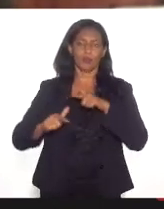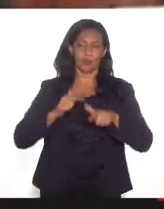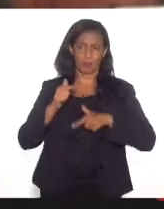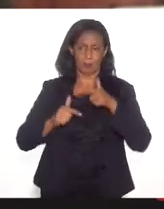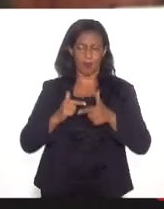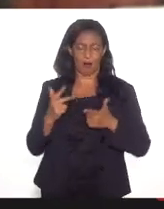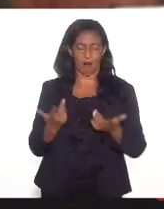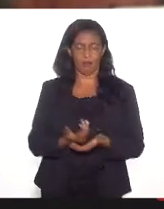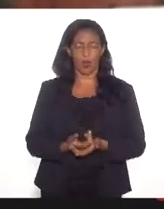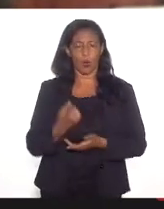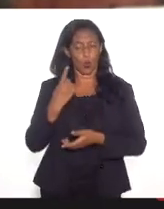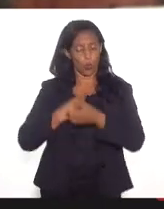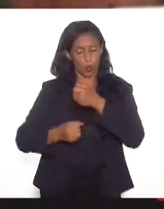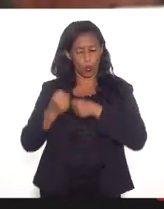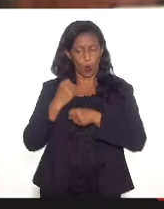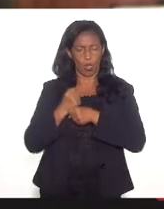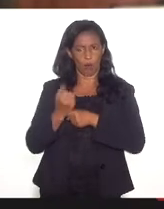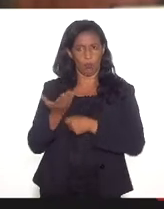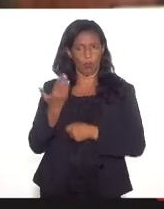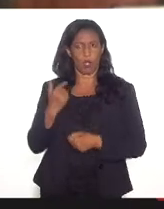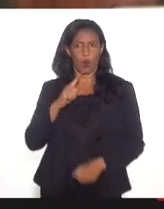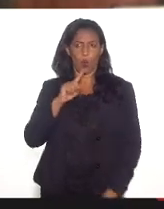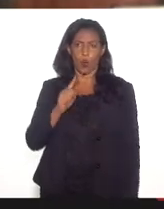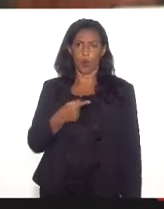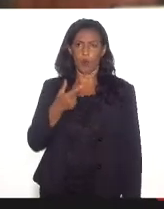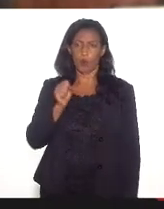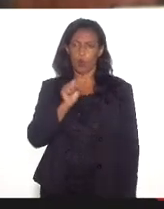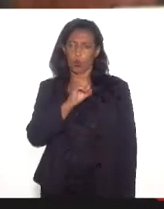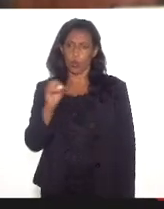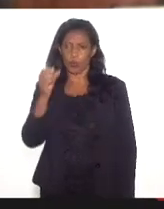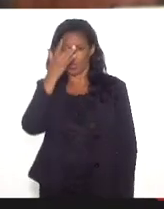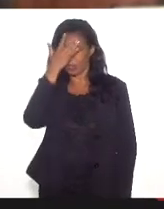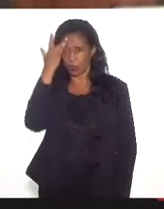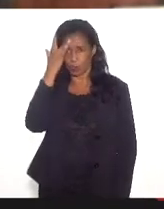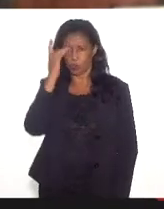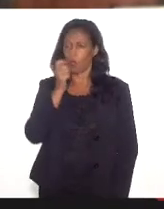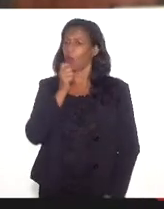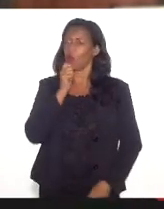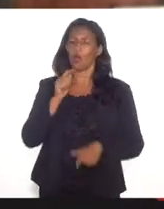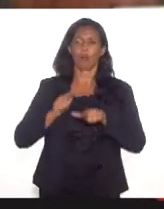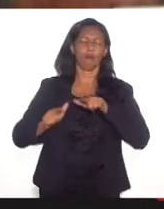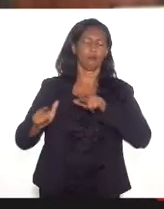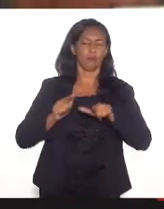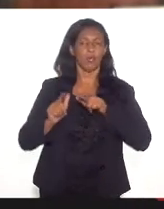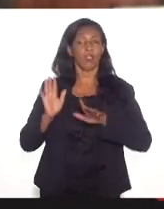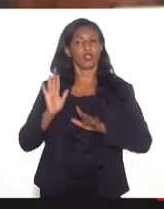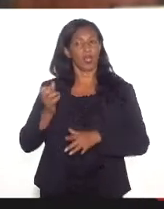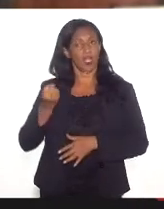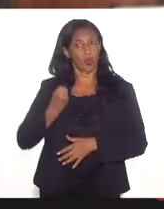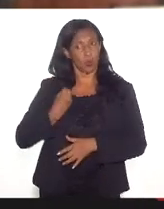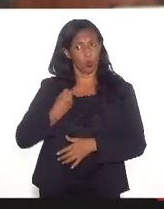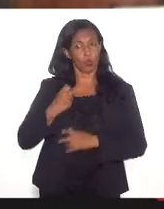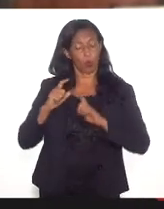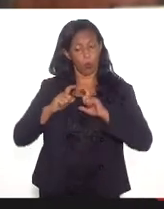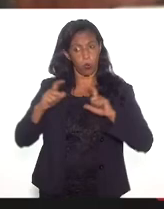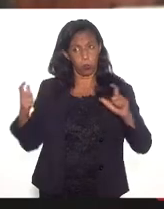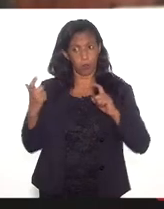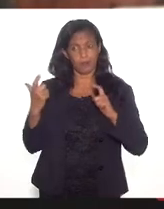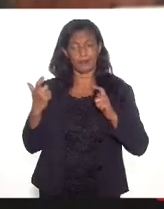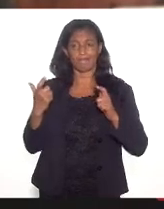Um ano antes era 1 milhão e 800. Já era um número absolutamente expressivo